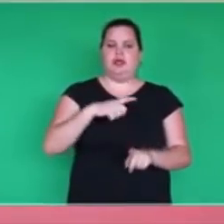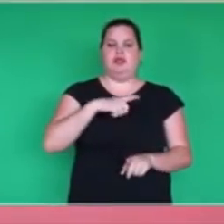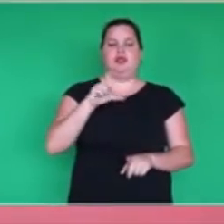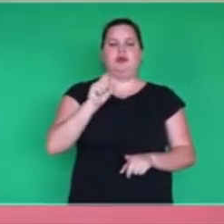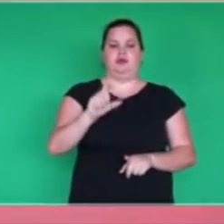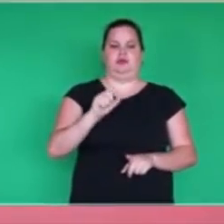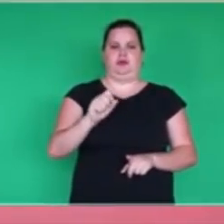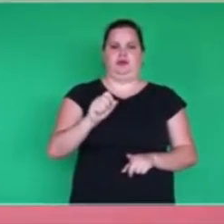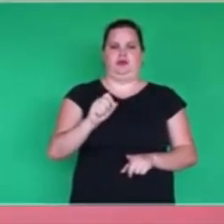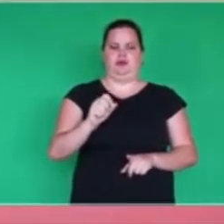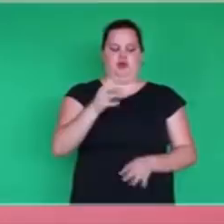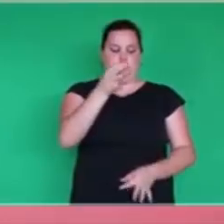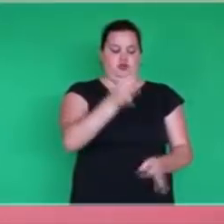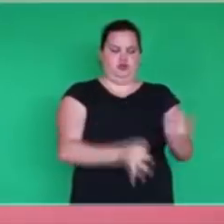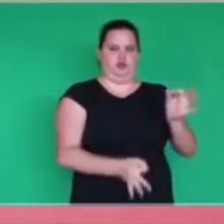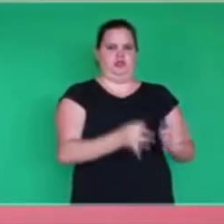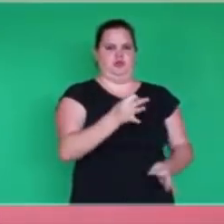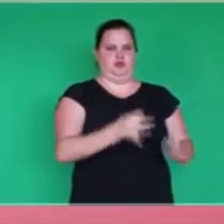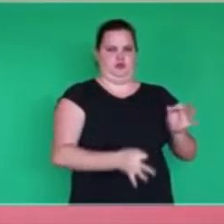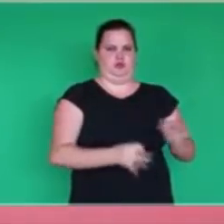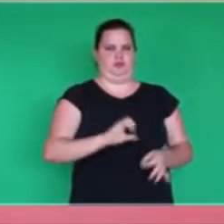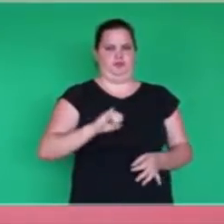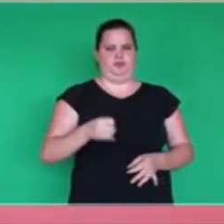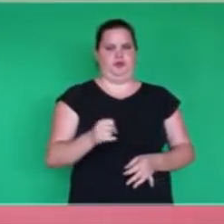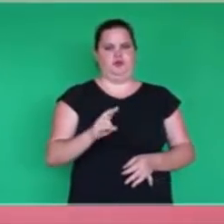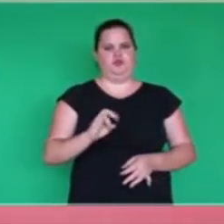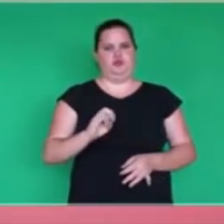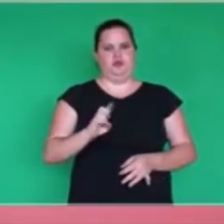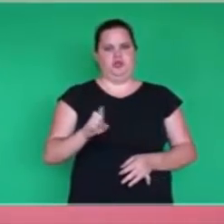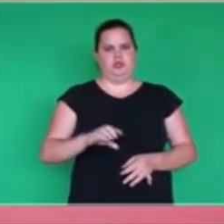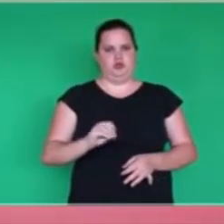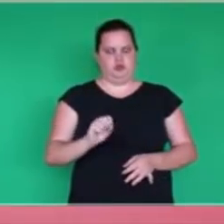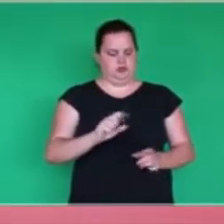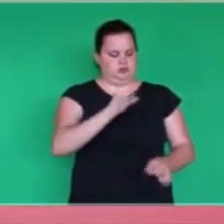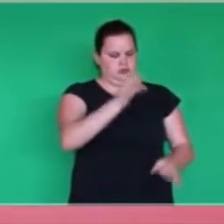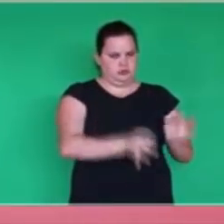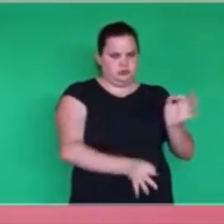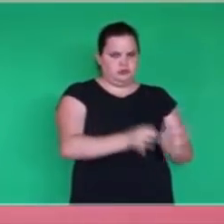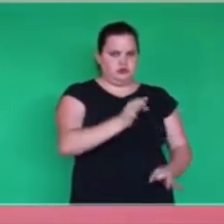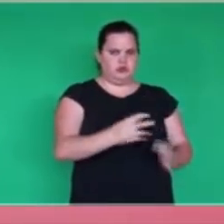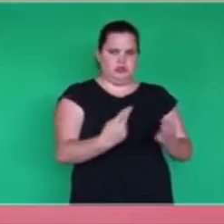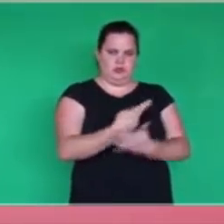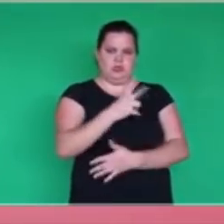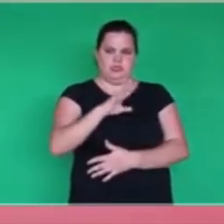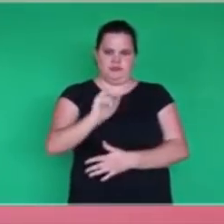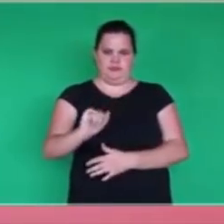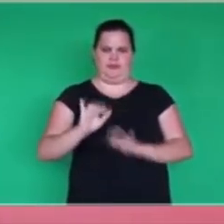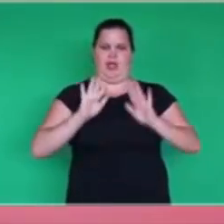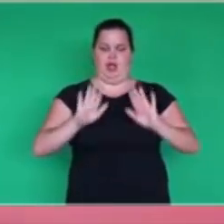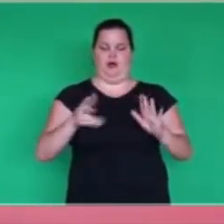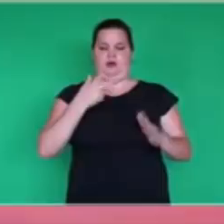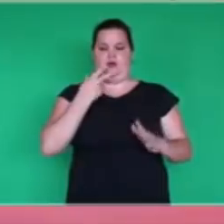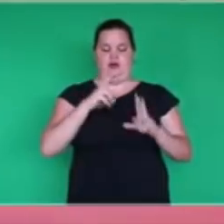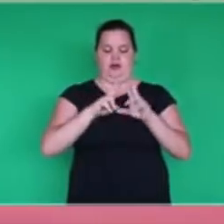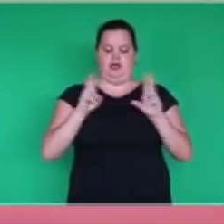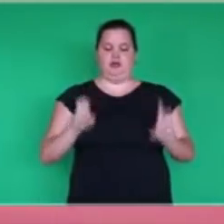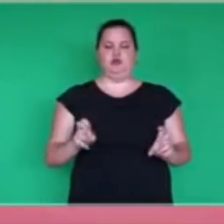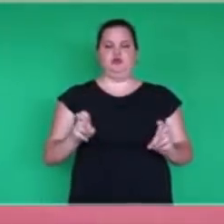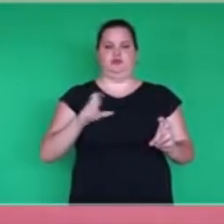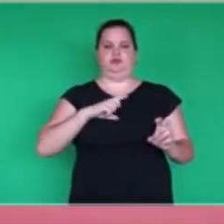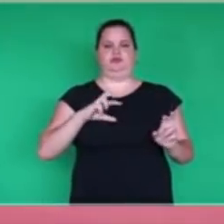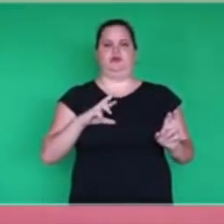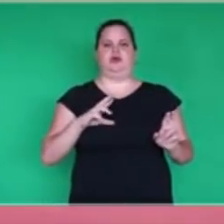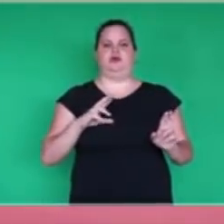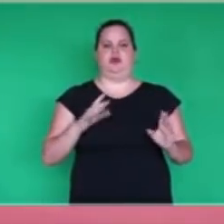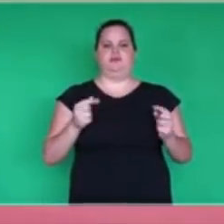nos juízos. Vamos antecipar hoje aqui um assunto que está relacionado